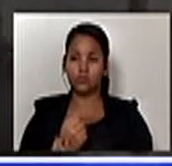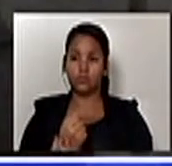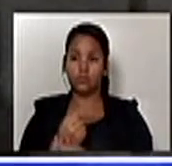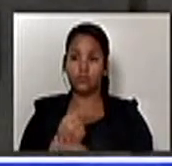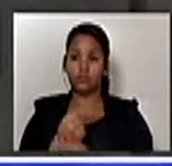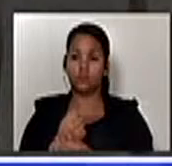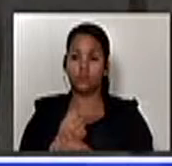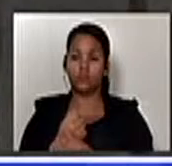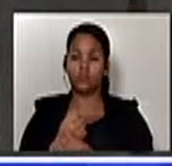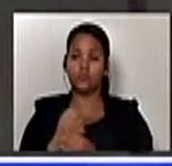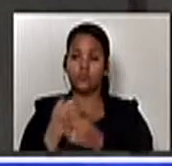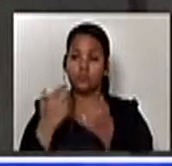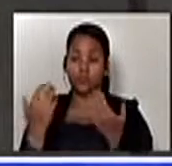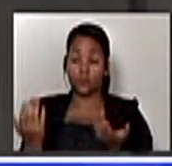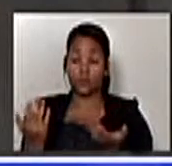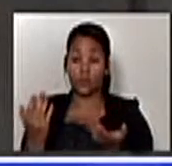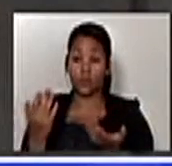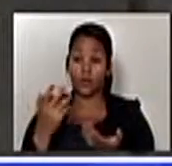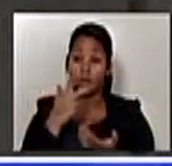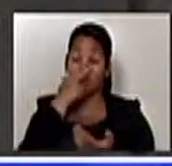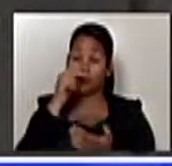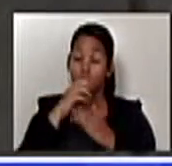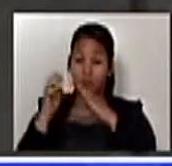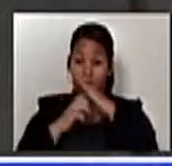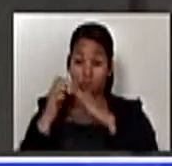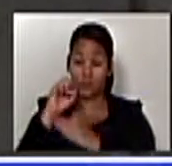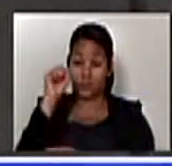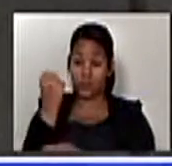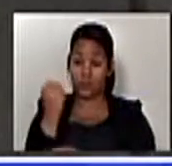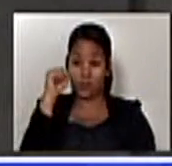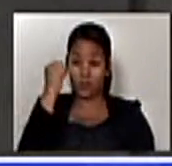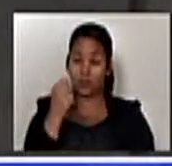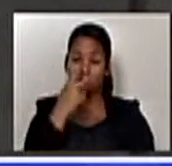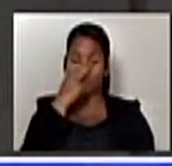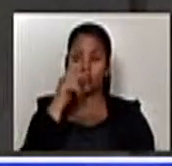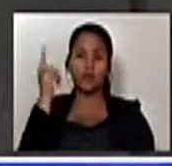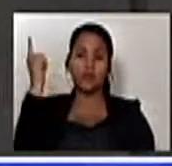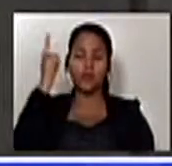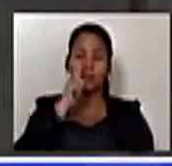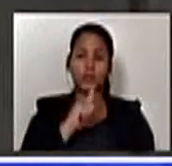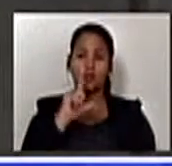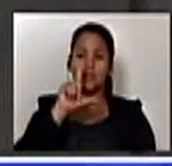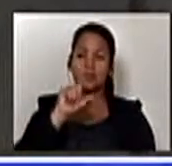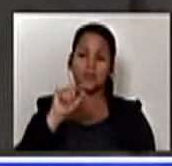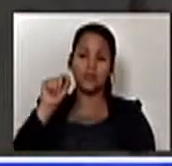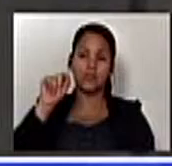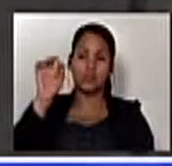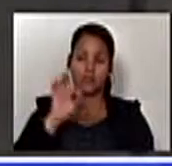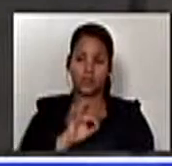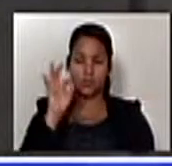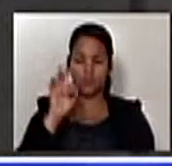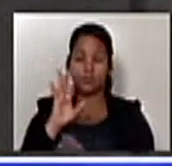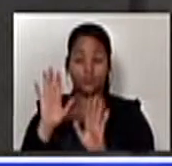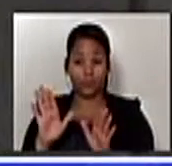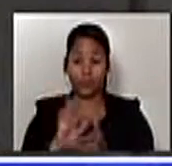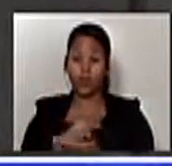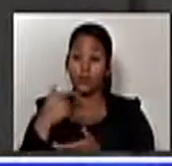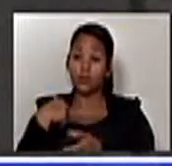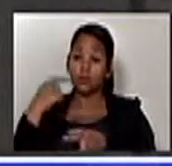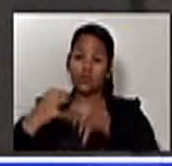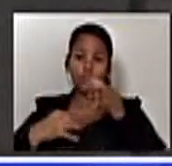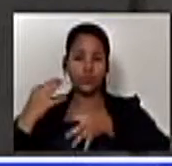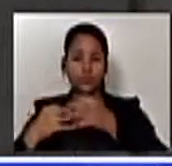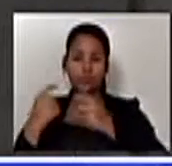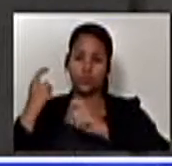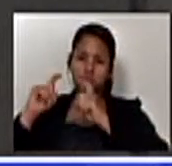da avaliação inicial da empresa. E é um dos motivos da nossa discussão jurídica em cima desse